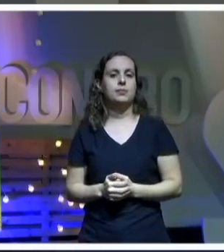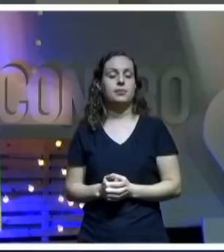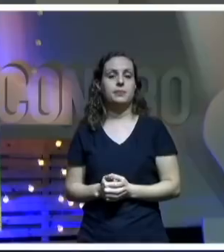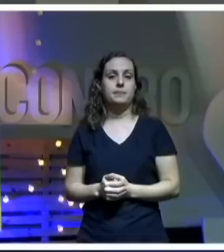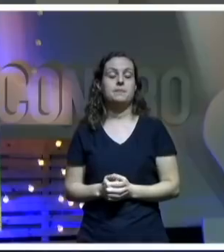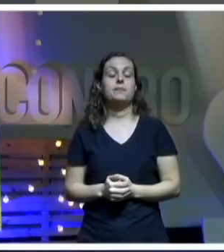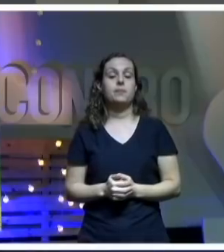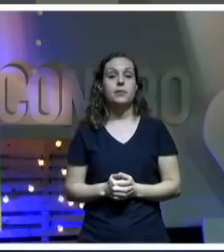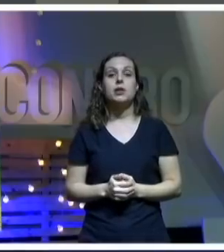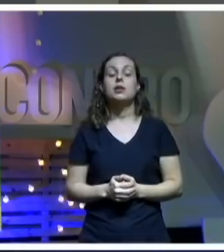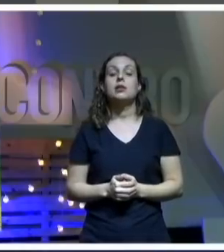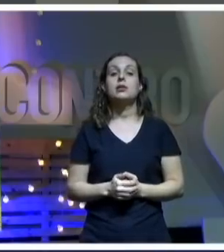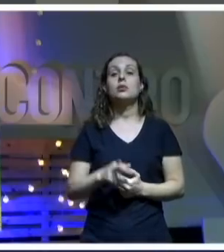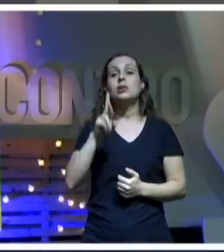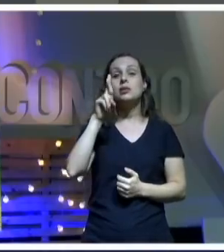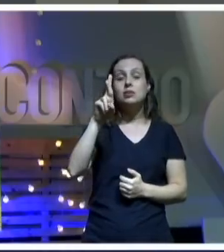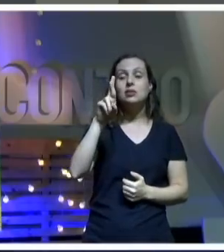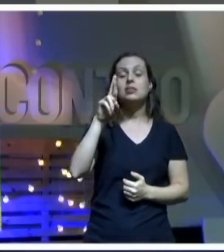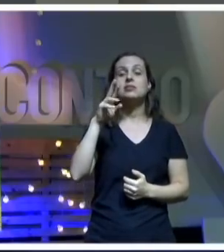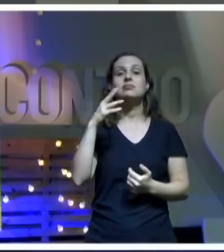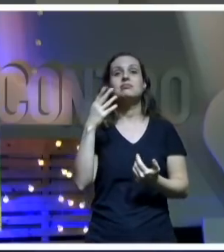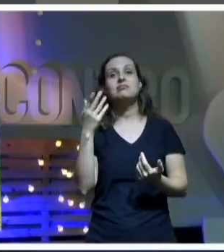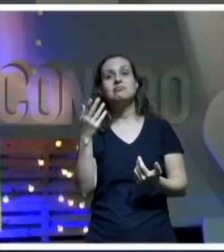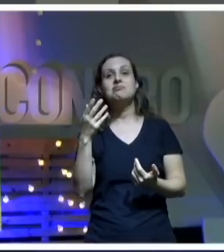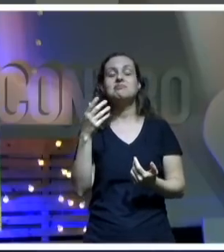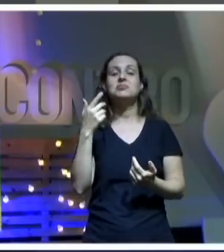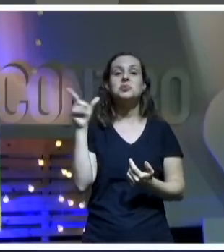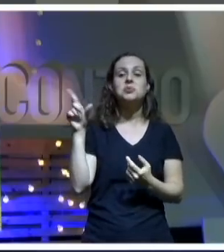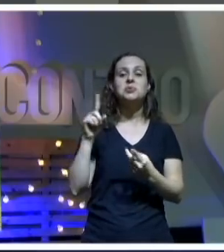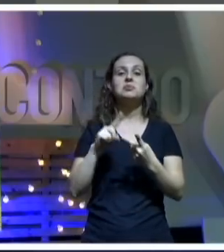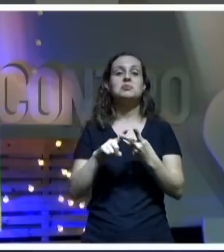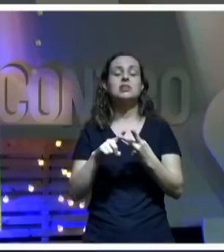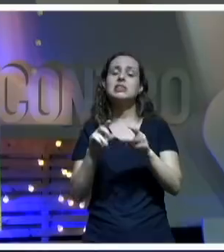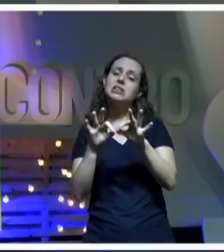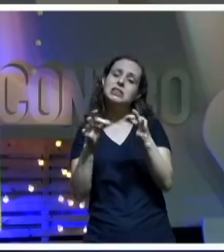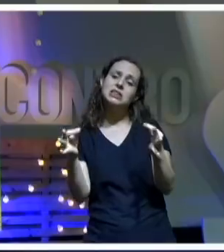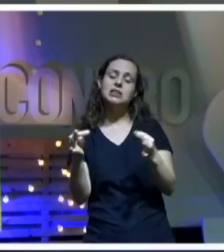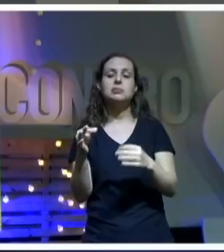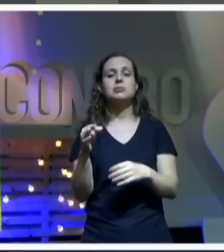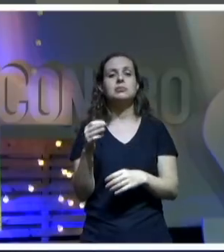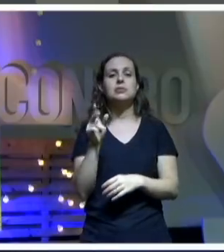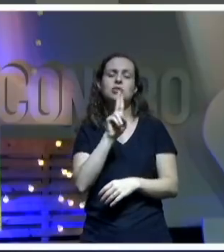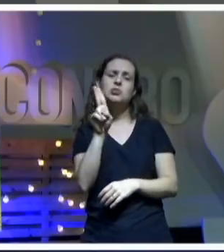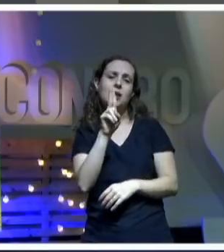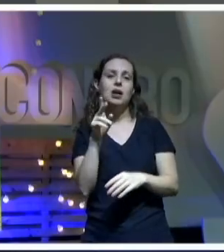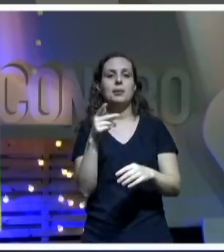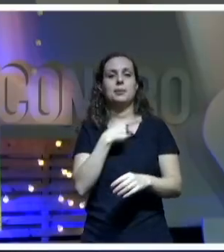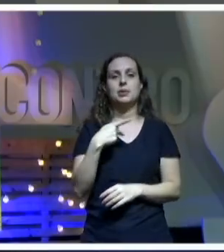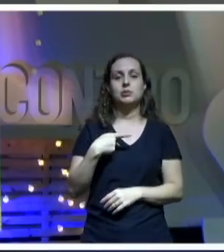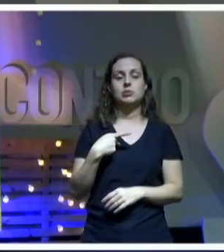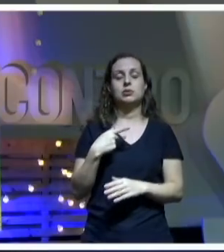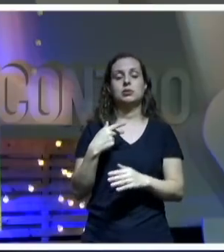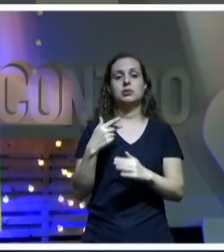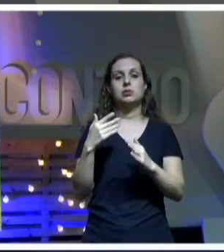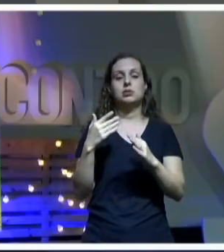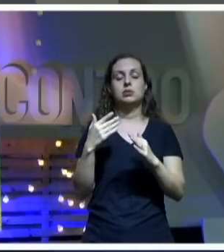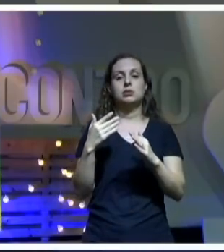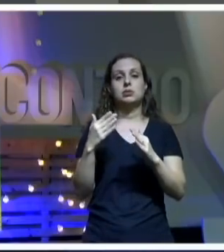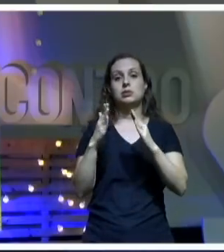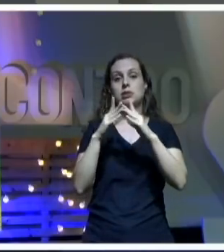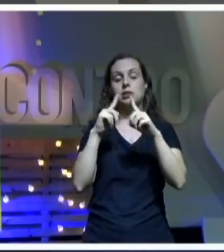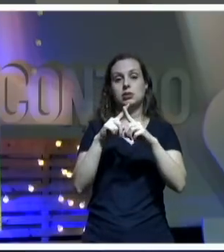ricardo antônio são pastor de igreja agora e os nossos heróis que não tão nem aí pra igreja